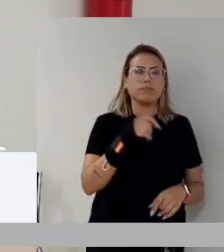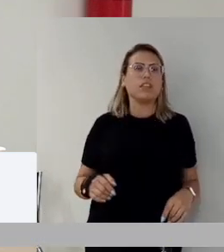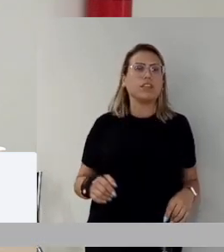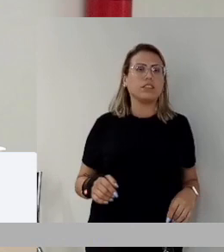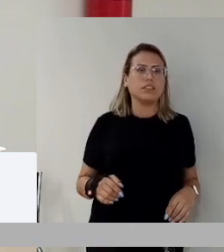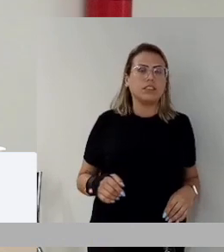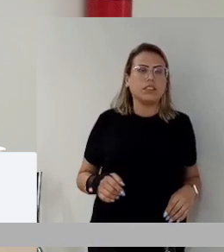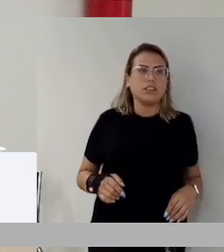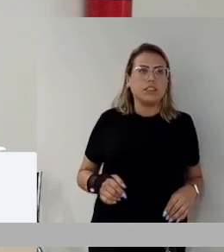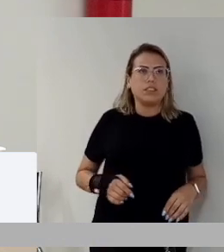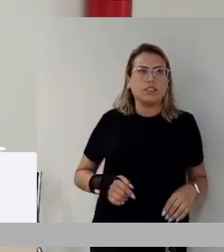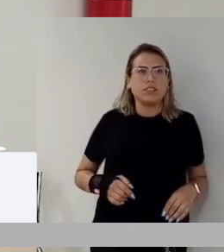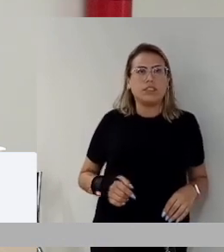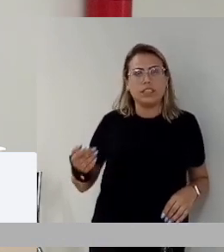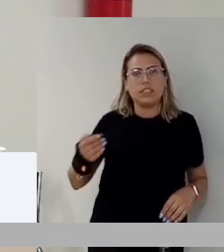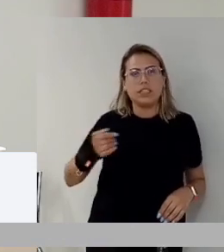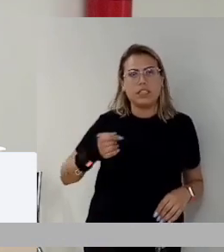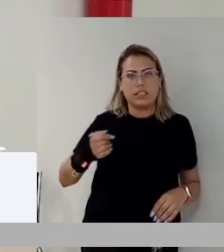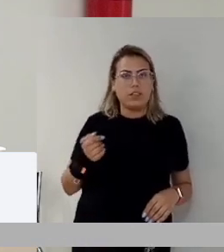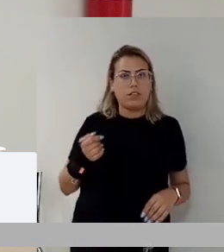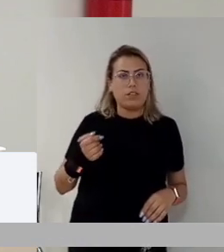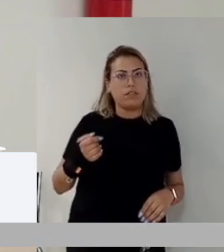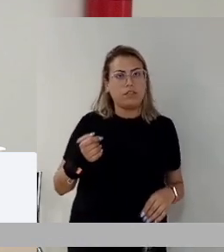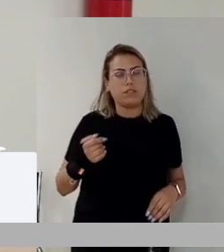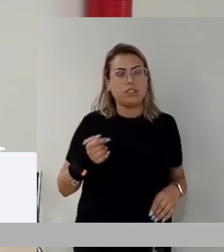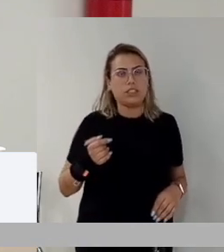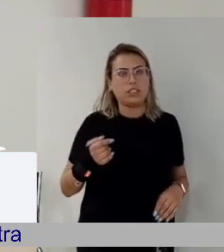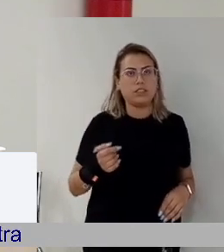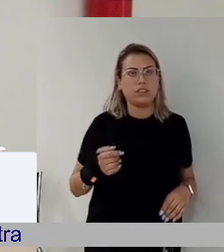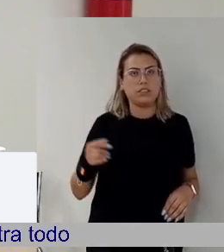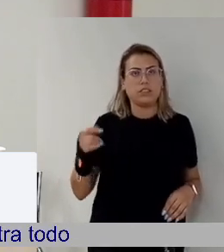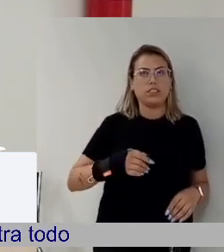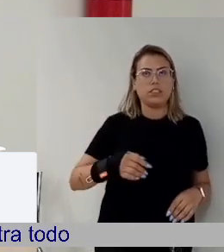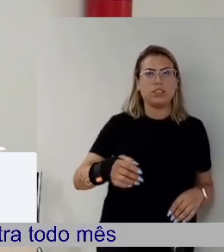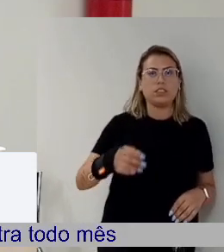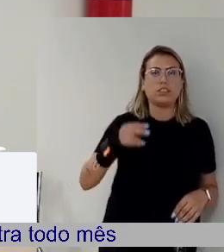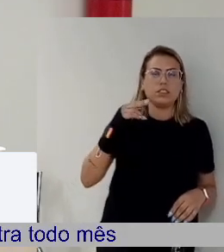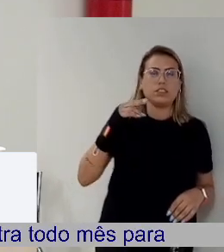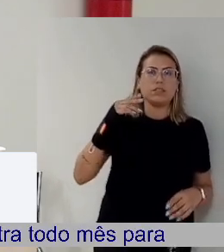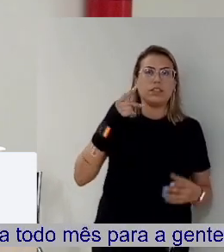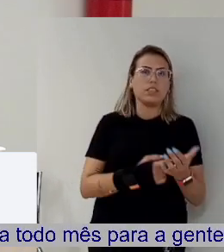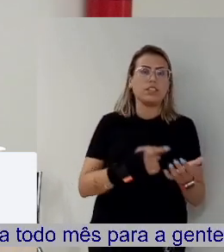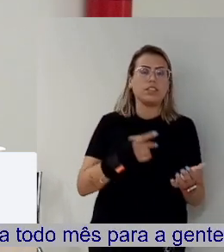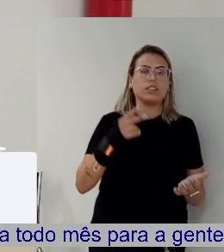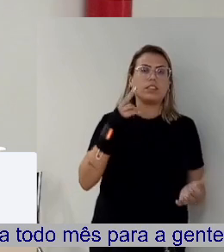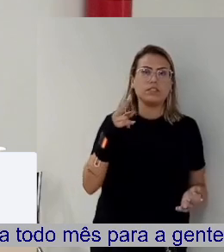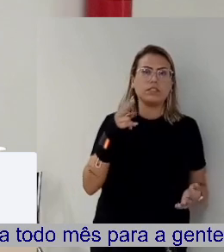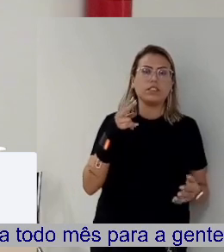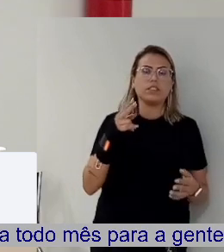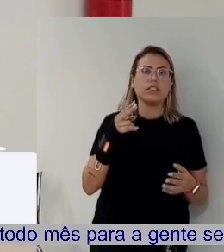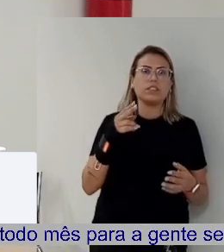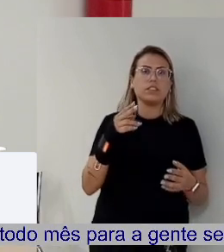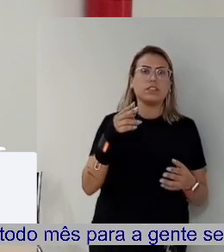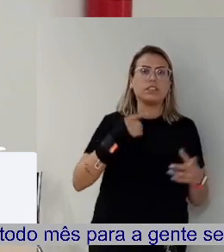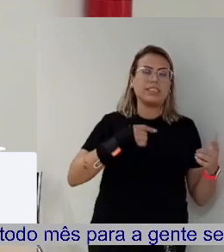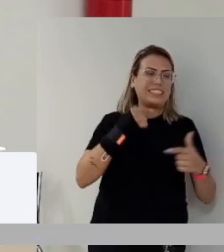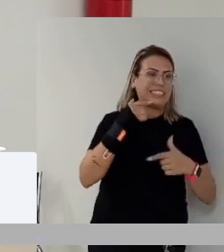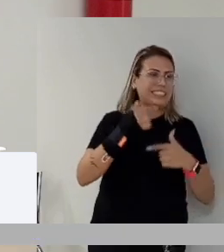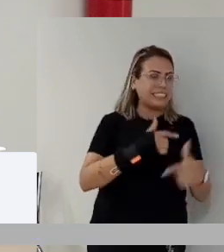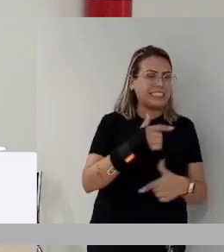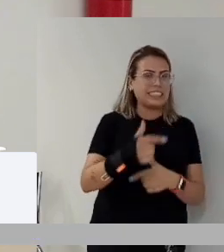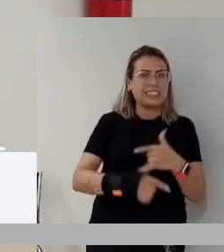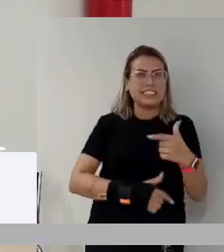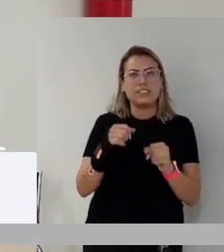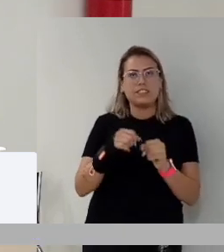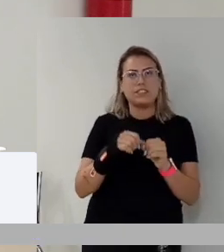se virando eu inclusive eu apate segunda com Ricardinho a gente já tá correndo atrás eh